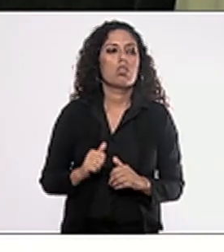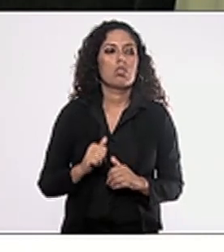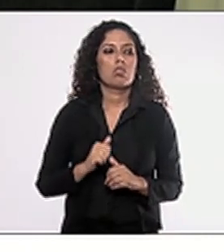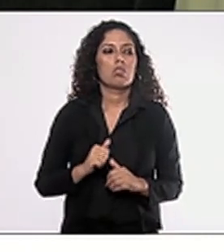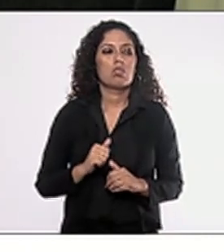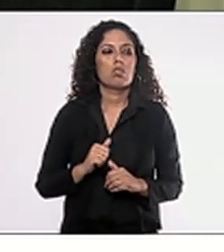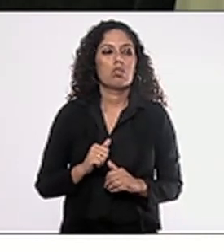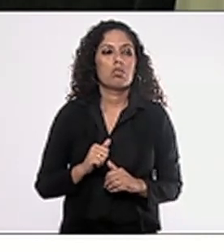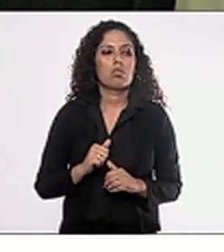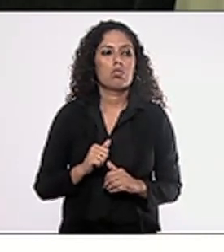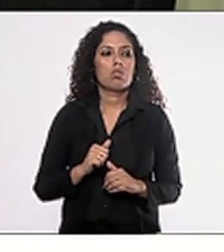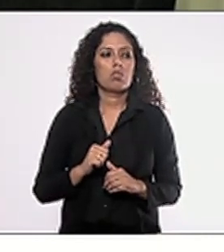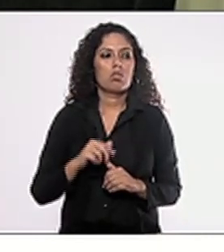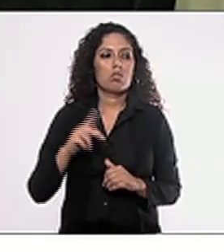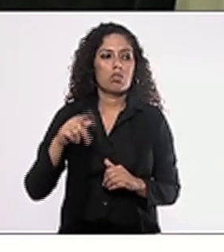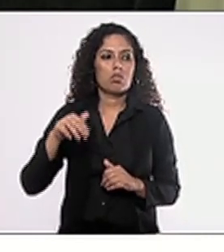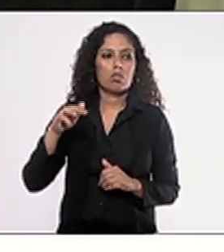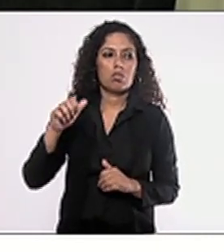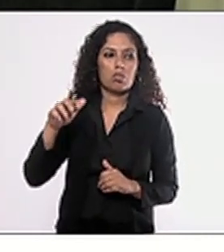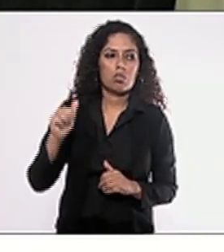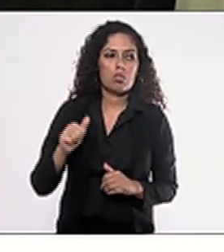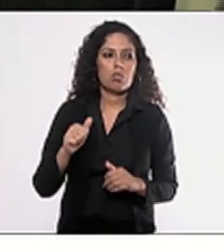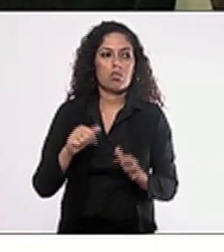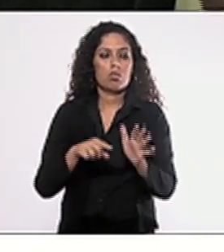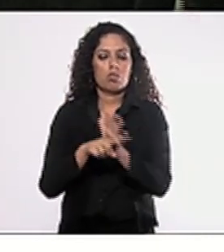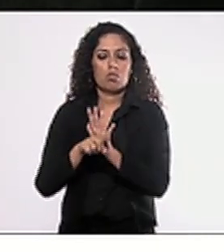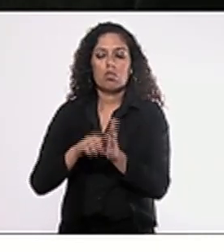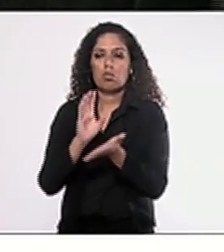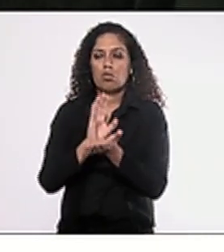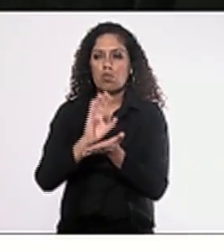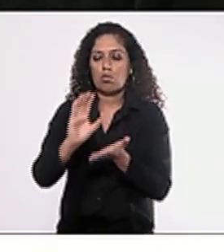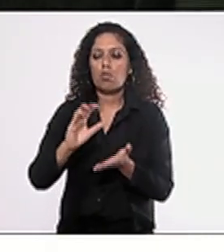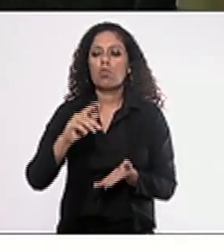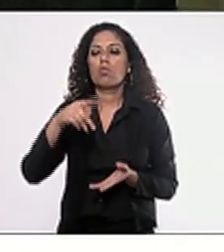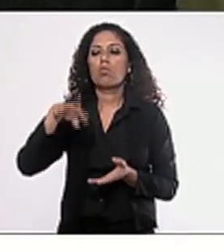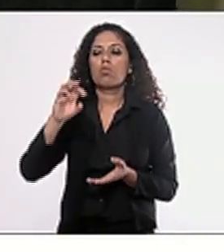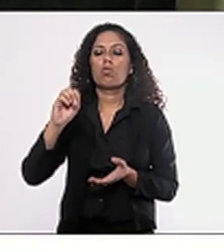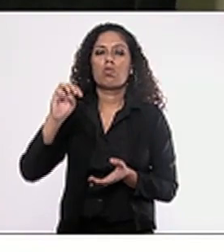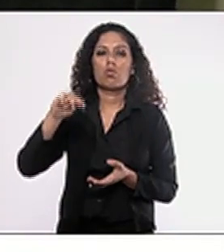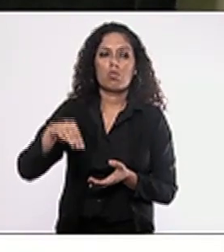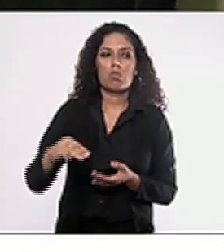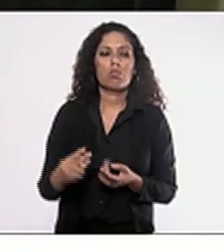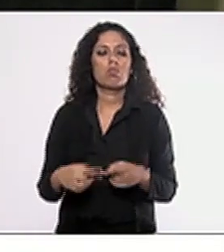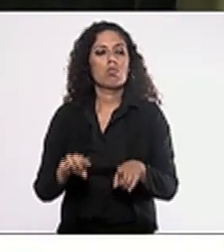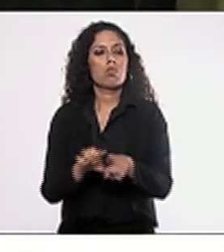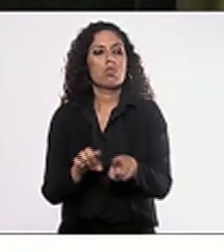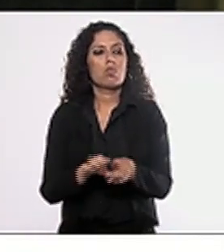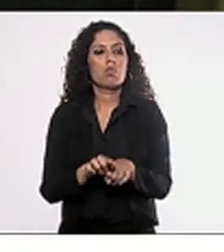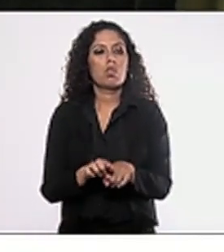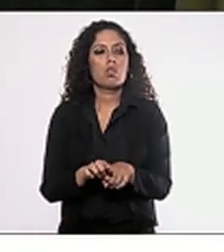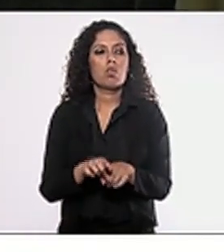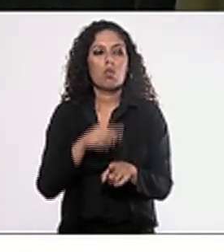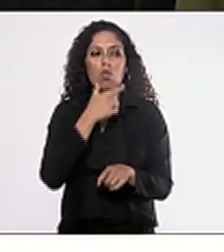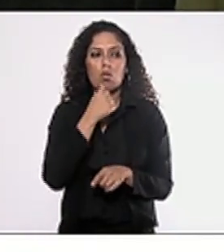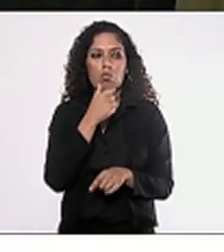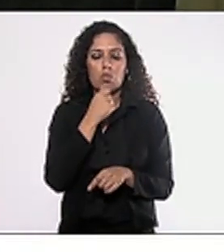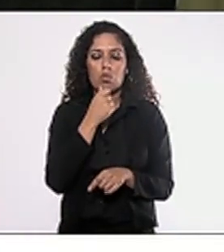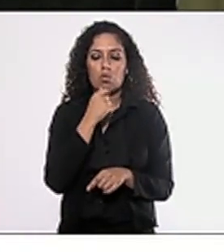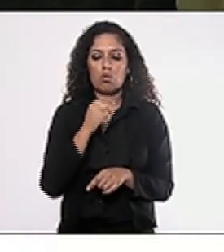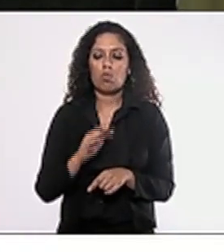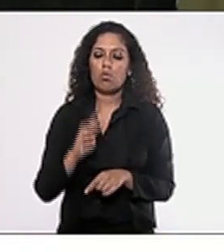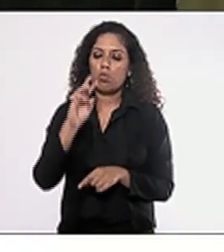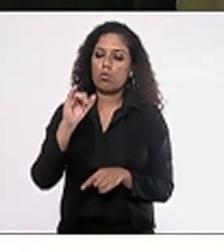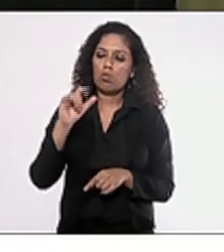Oliveira Panela, coordenadora de atendimento do PROCON RJ, e o senhor Wellington